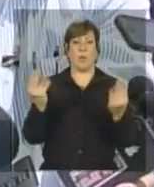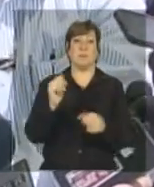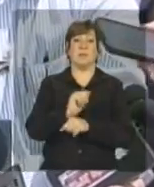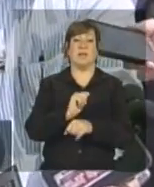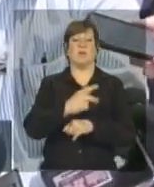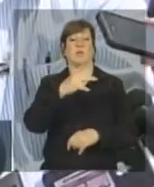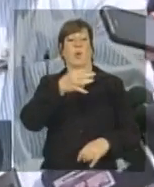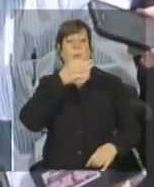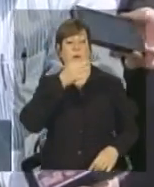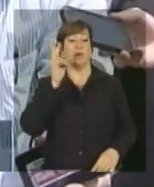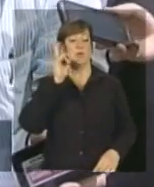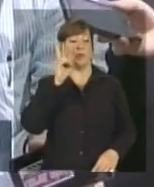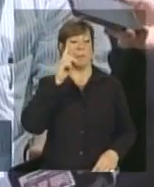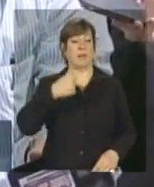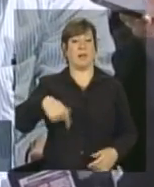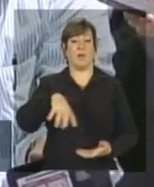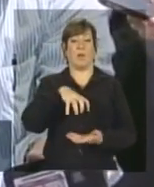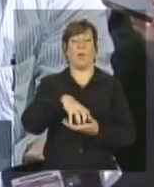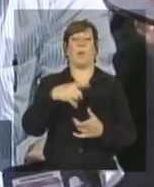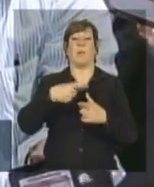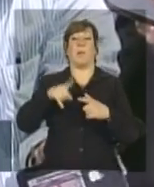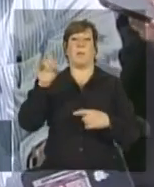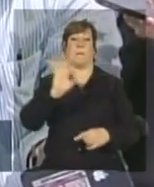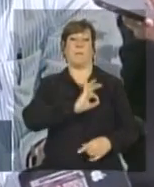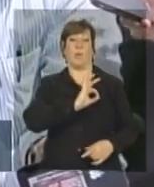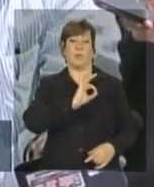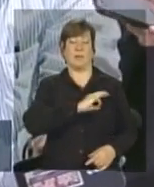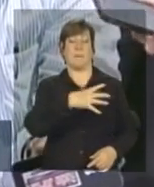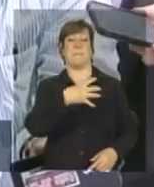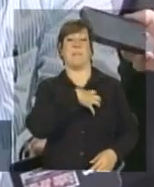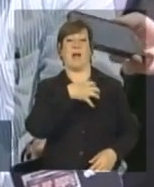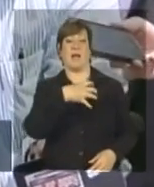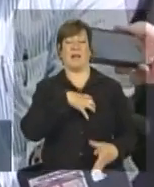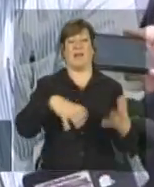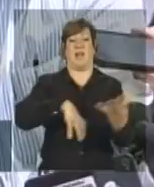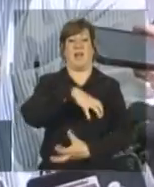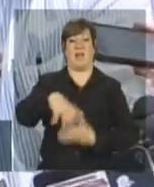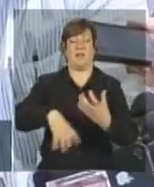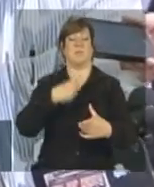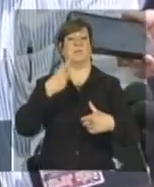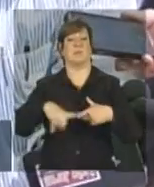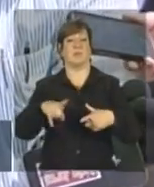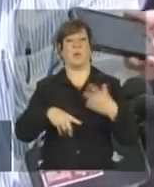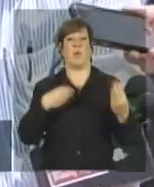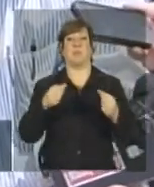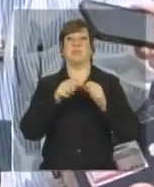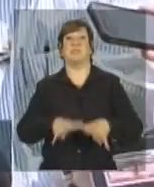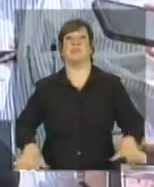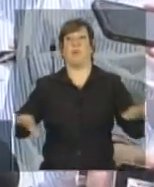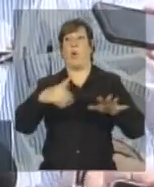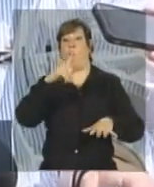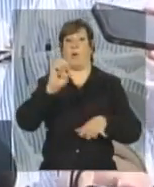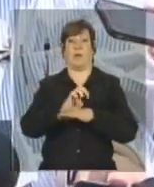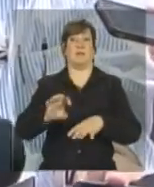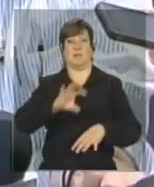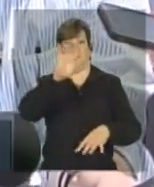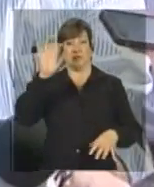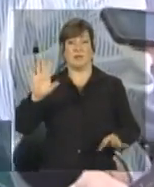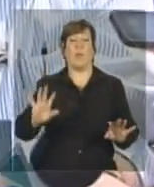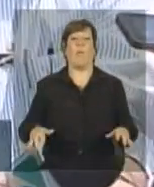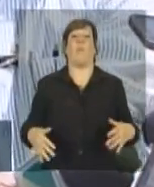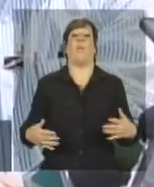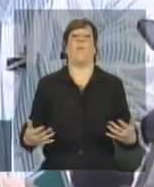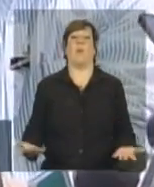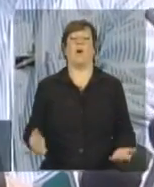da senhora com relação a esse movimento da Bahia, dos policiais militares, que inclusive pretendia se estender por outros estados da federação. Qual